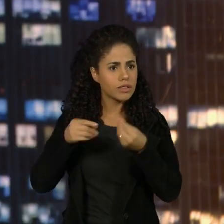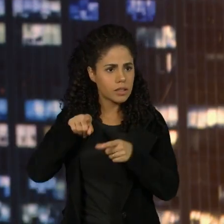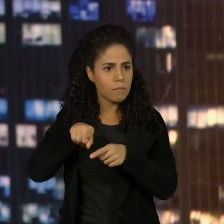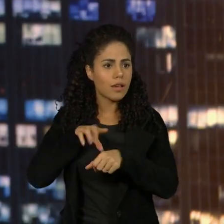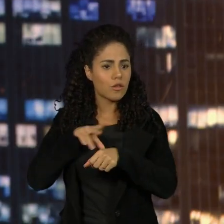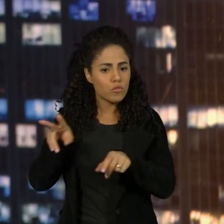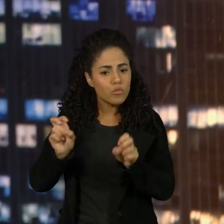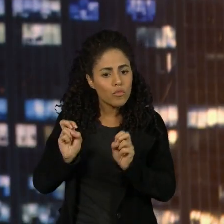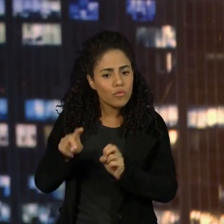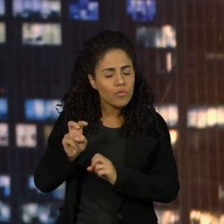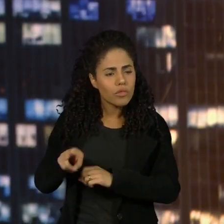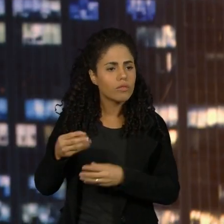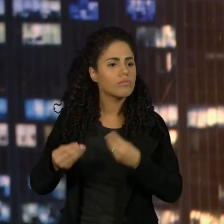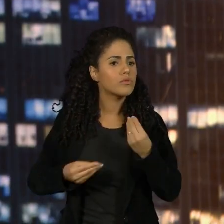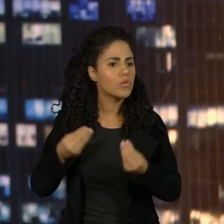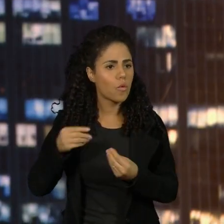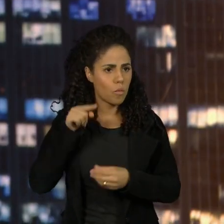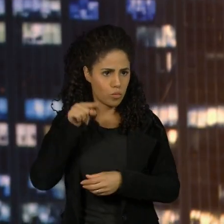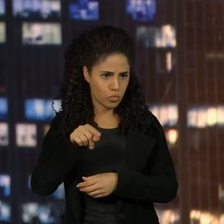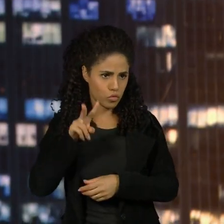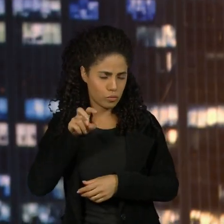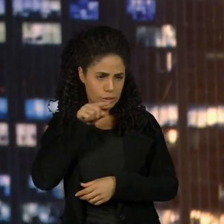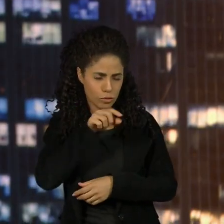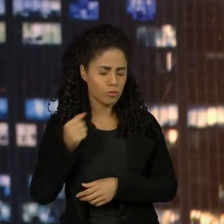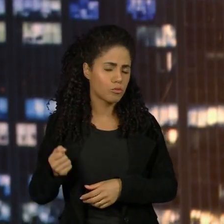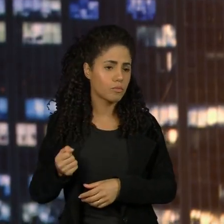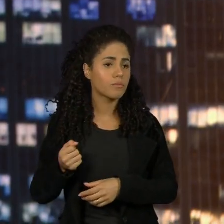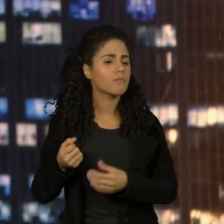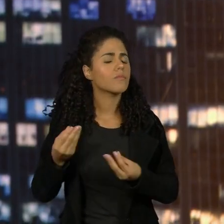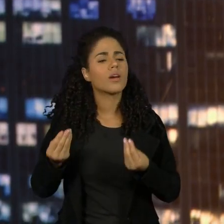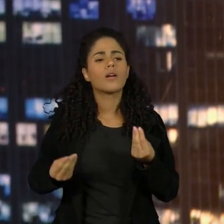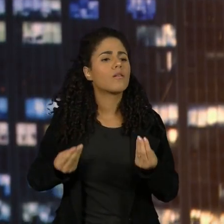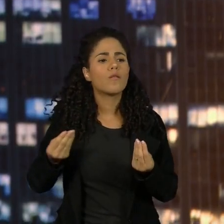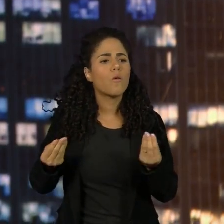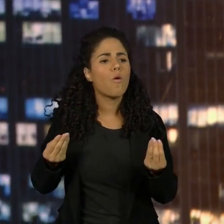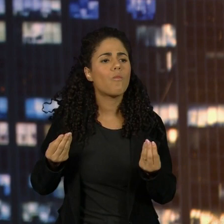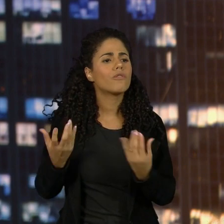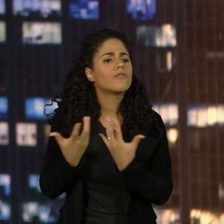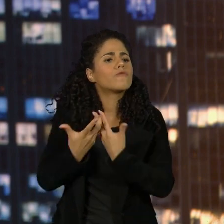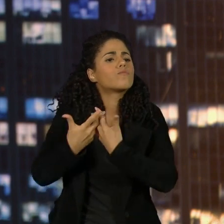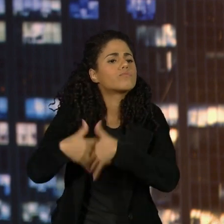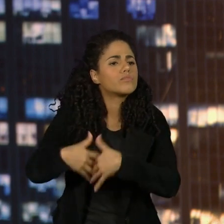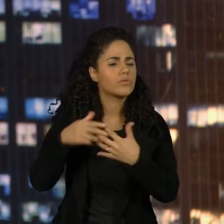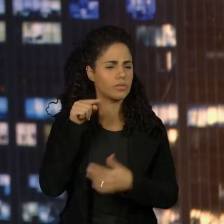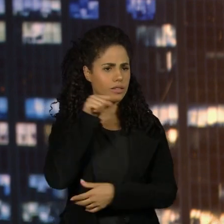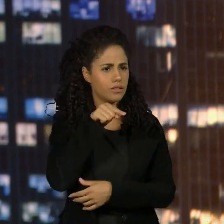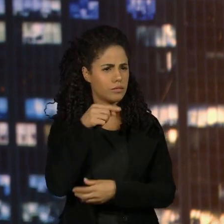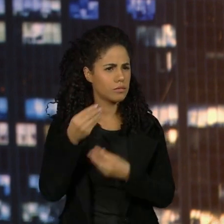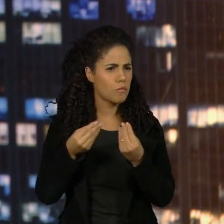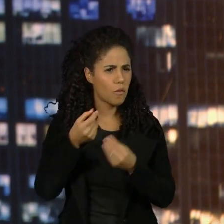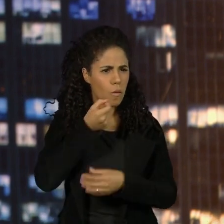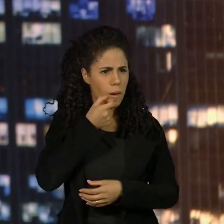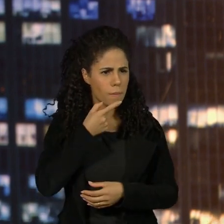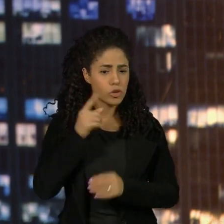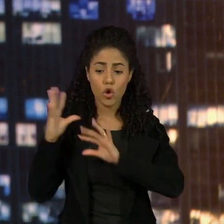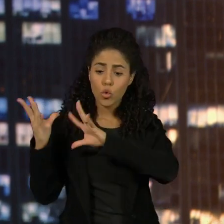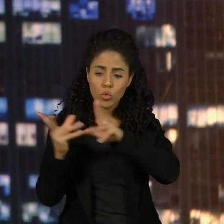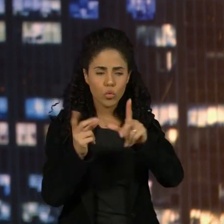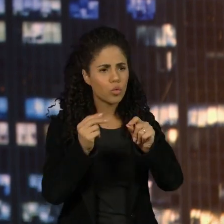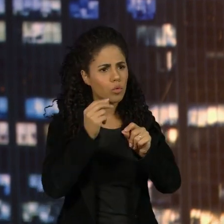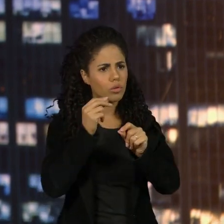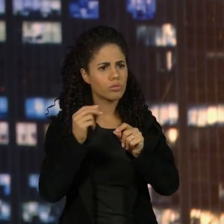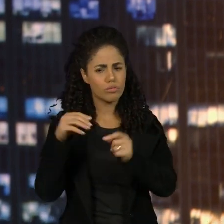essa exposição ao vírus, né? Como é que funciona isso? São todos